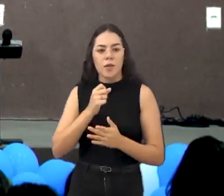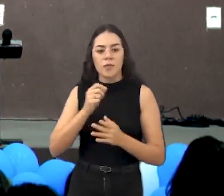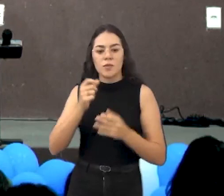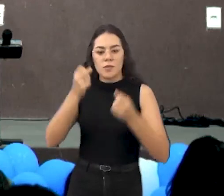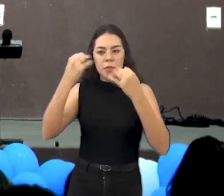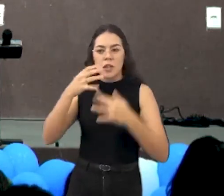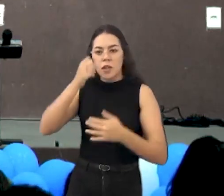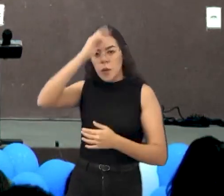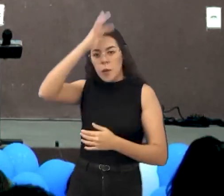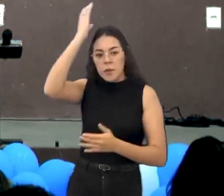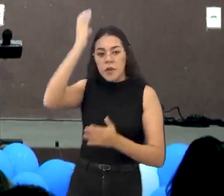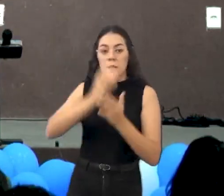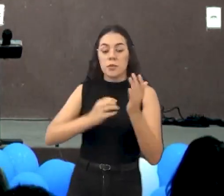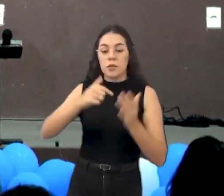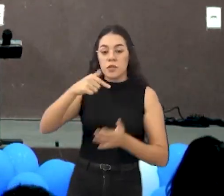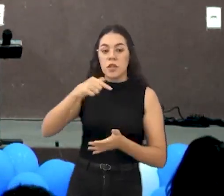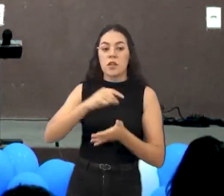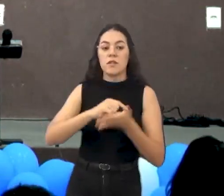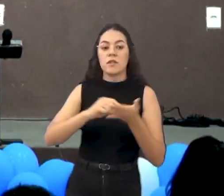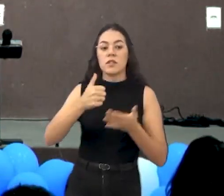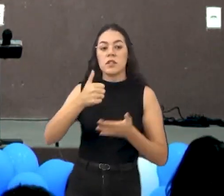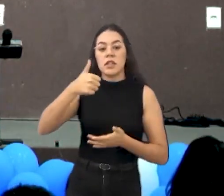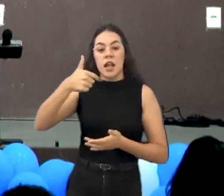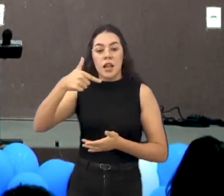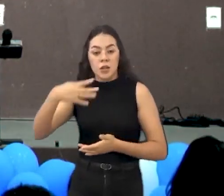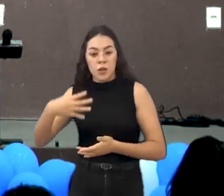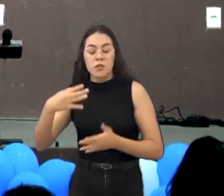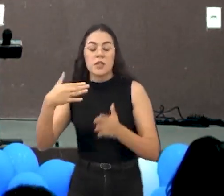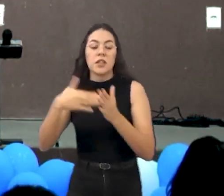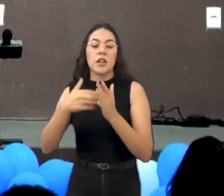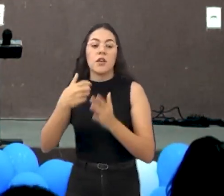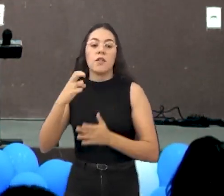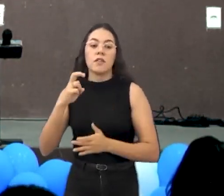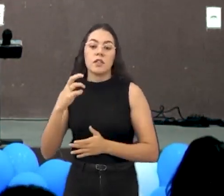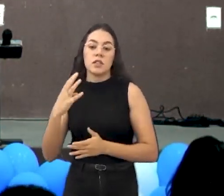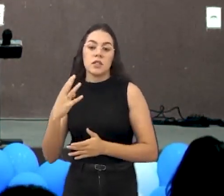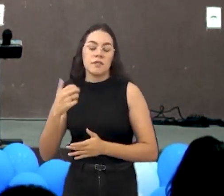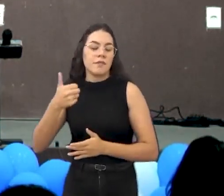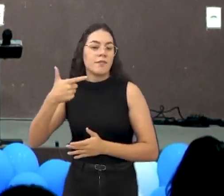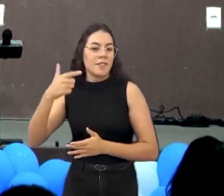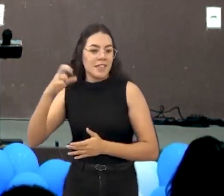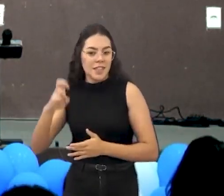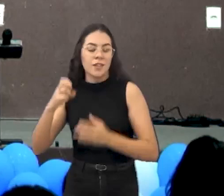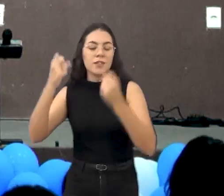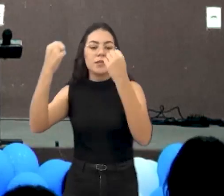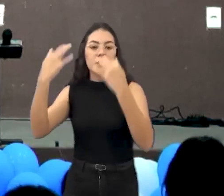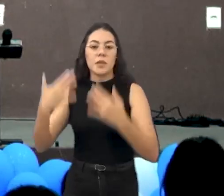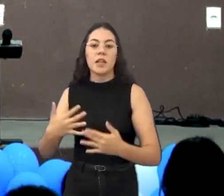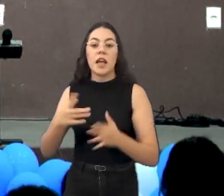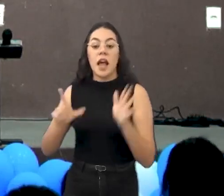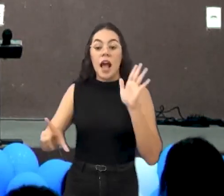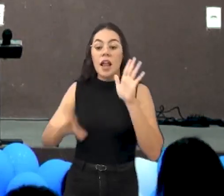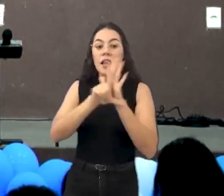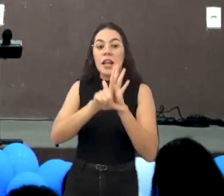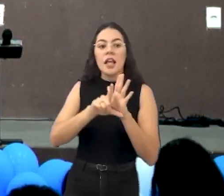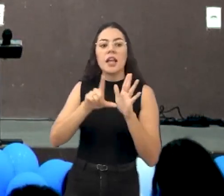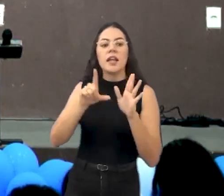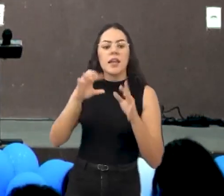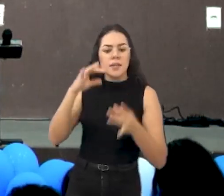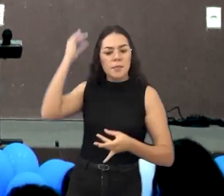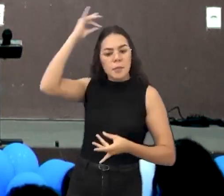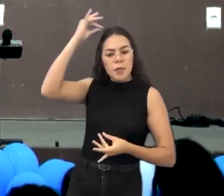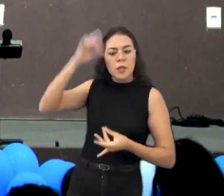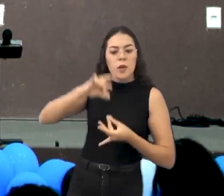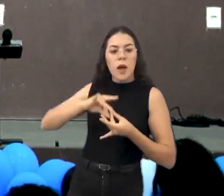capítulo 7, do verso 14 ao verso 25, ele diz, porque bem sabemos que a lei é espiritual, mas eu